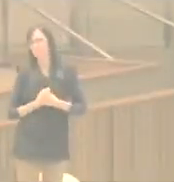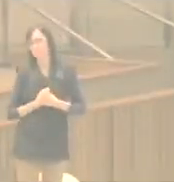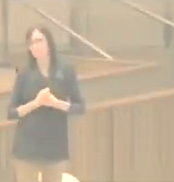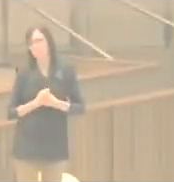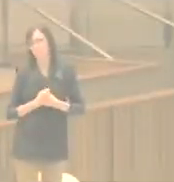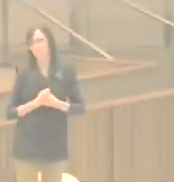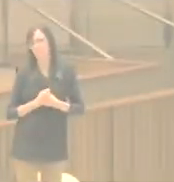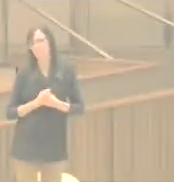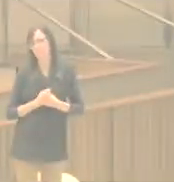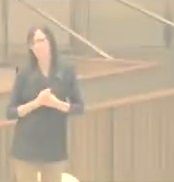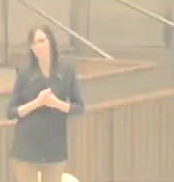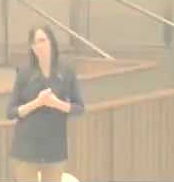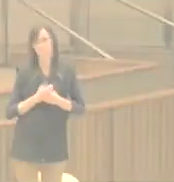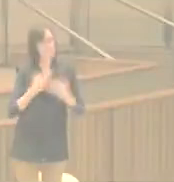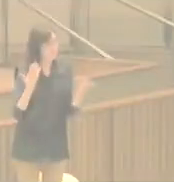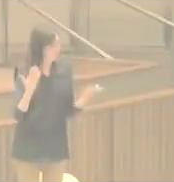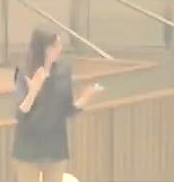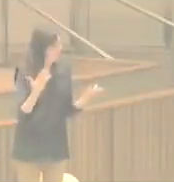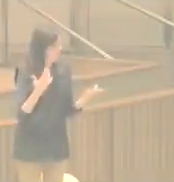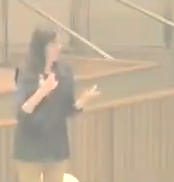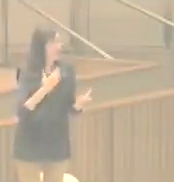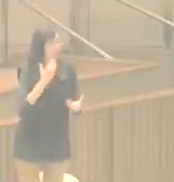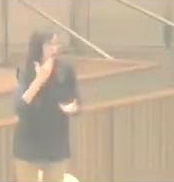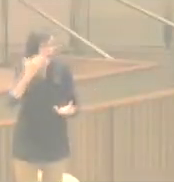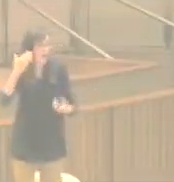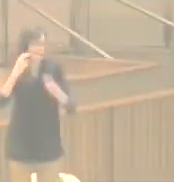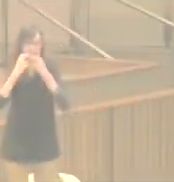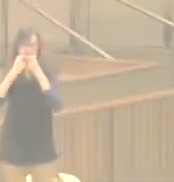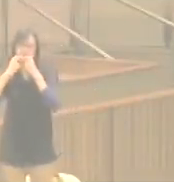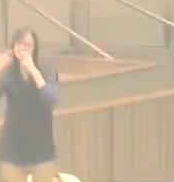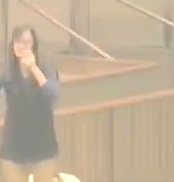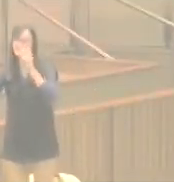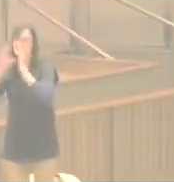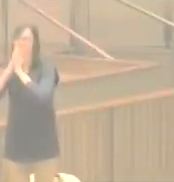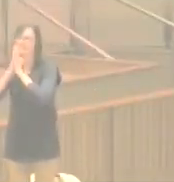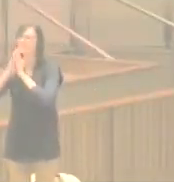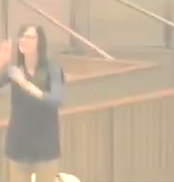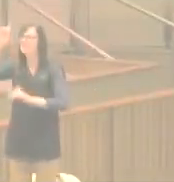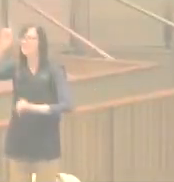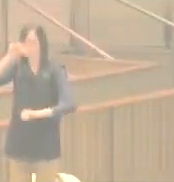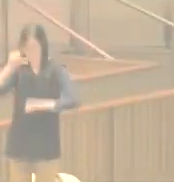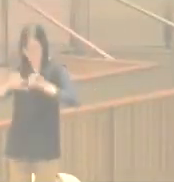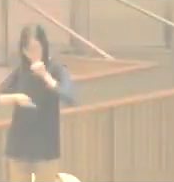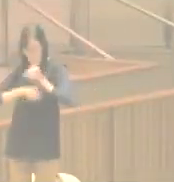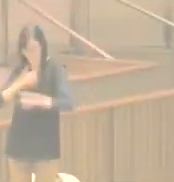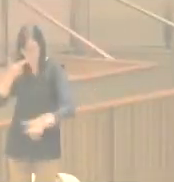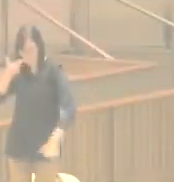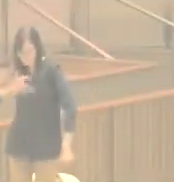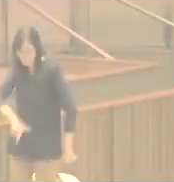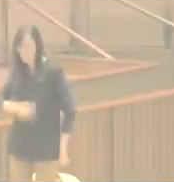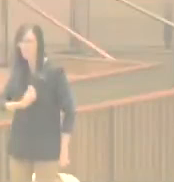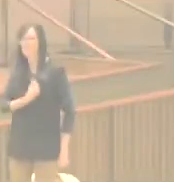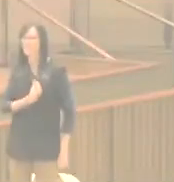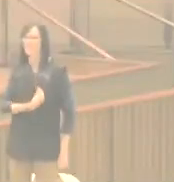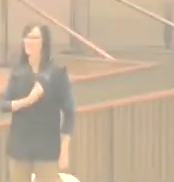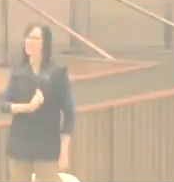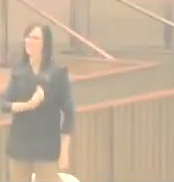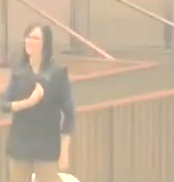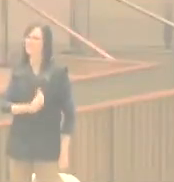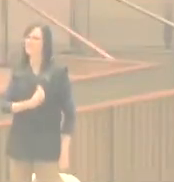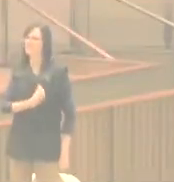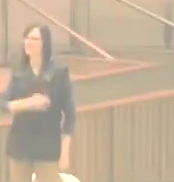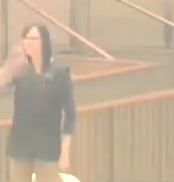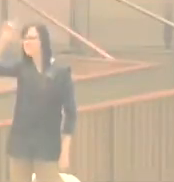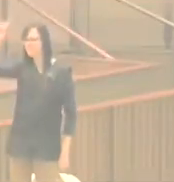E aí vem um clamor. Restaura a minha sorte.